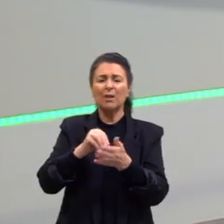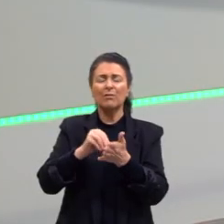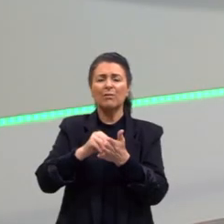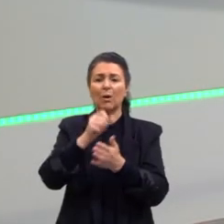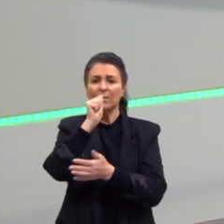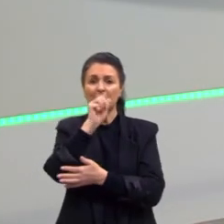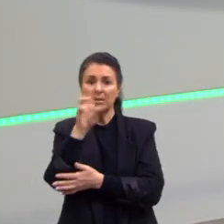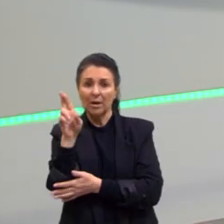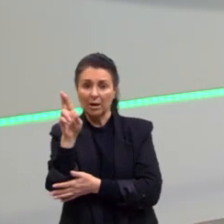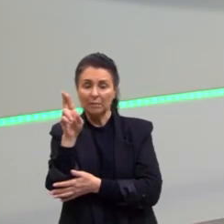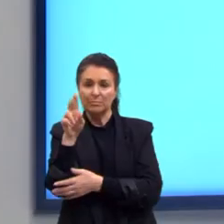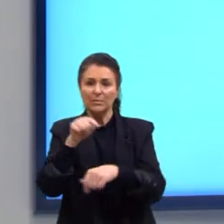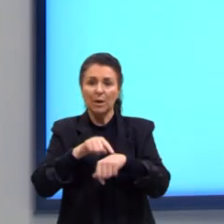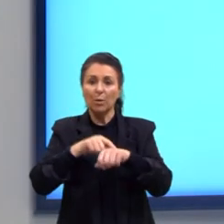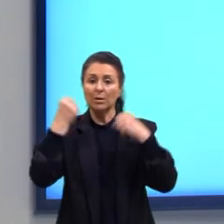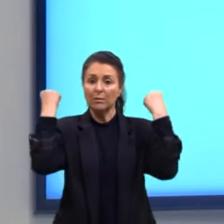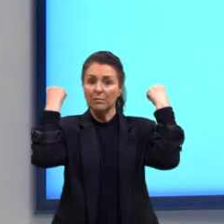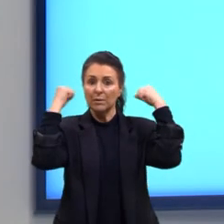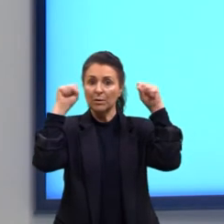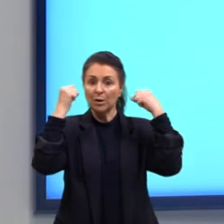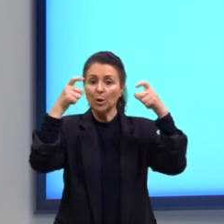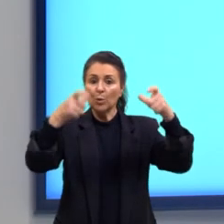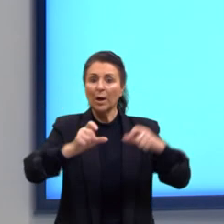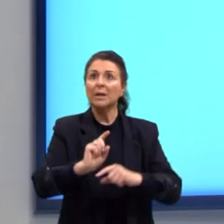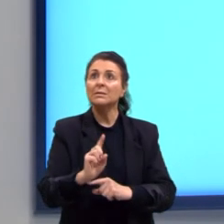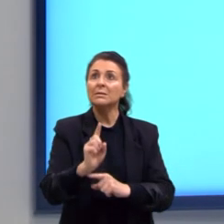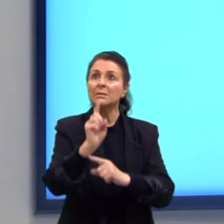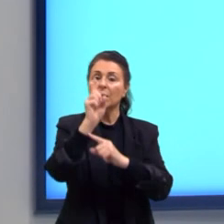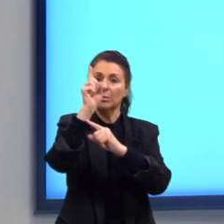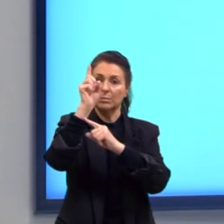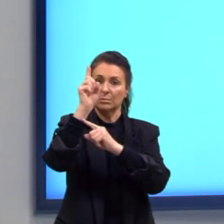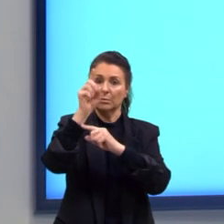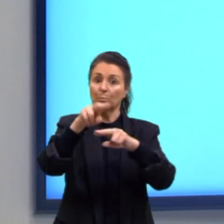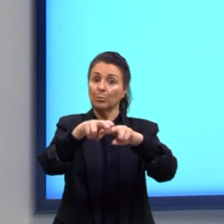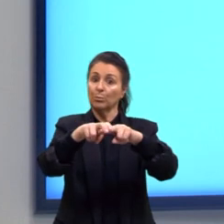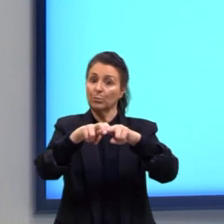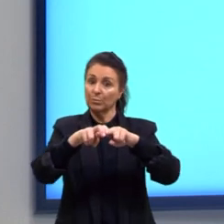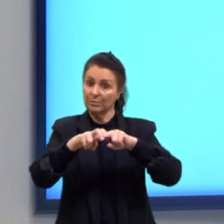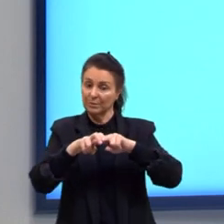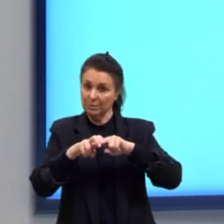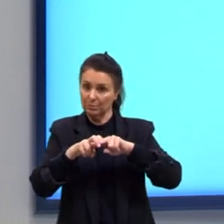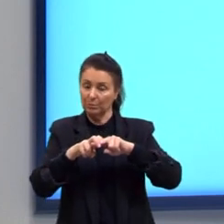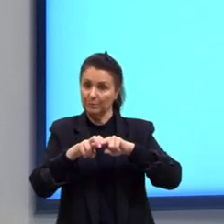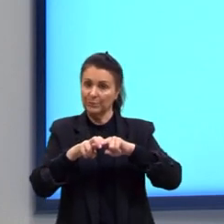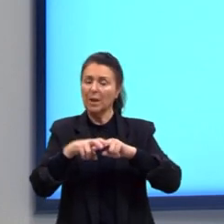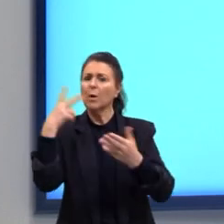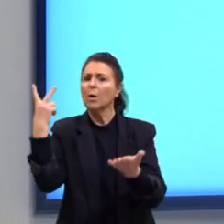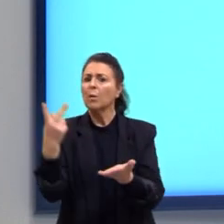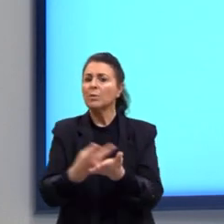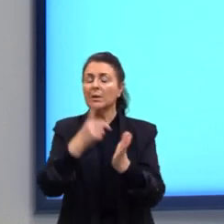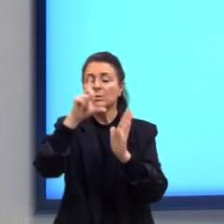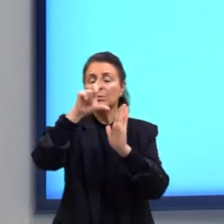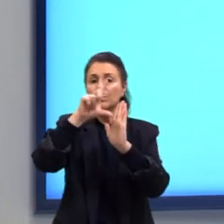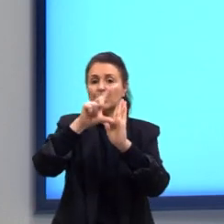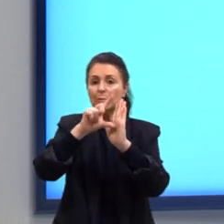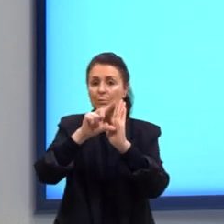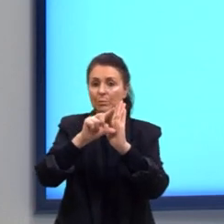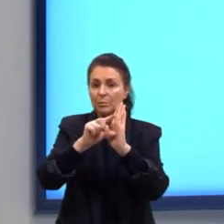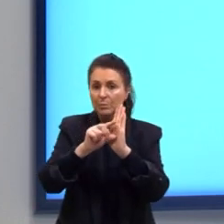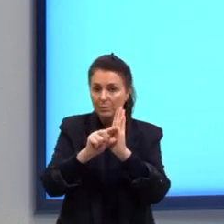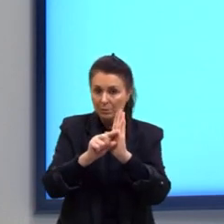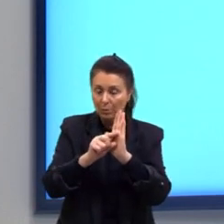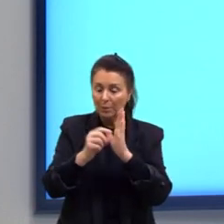praticar atividades físicas em altitudes elevadas nessas condições ocorrerá uma diminuição na